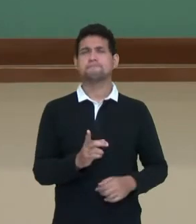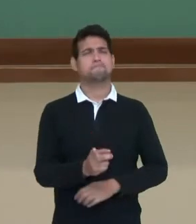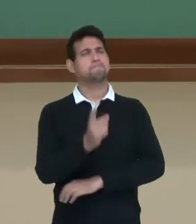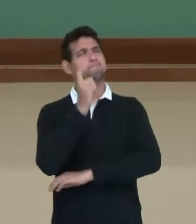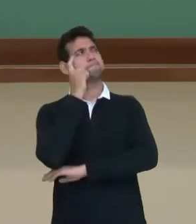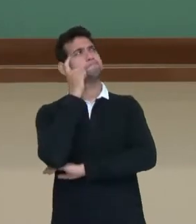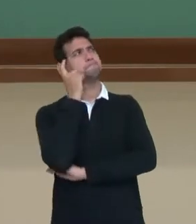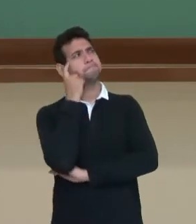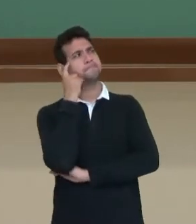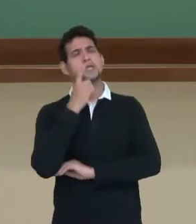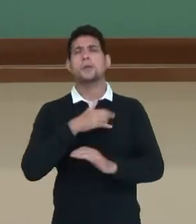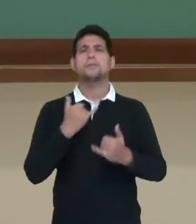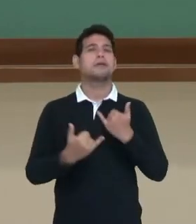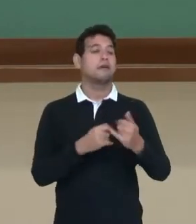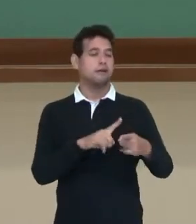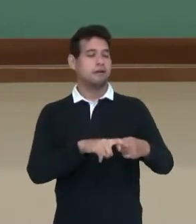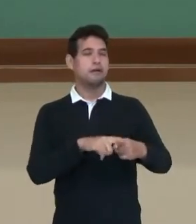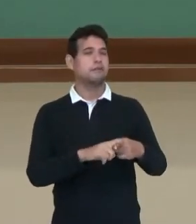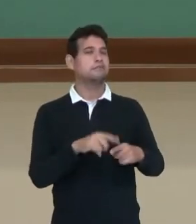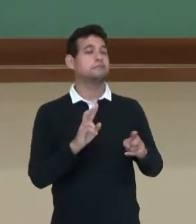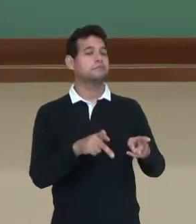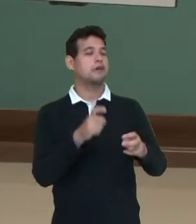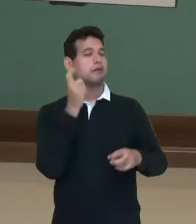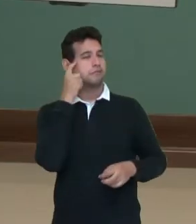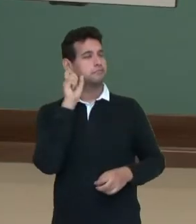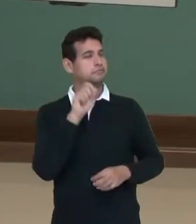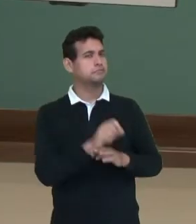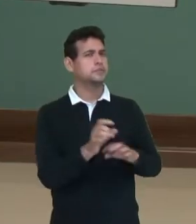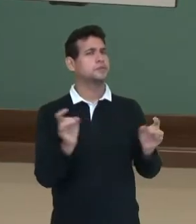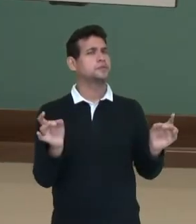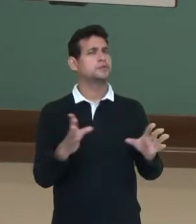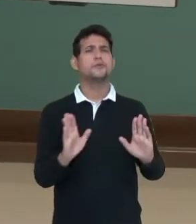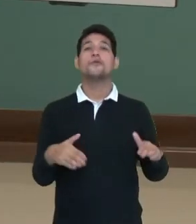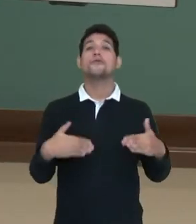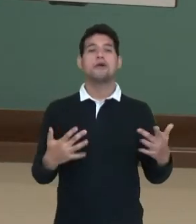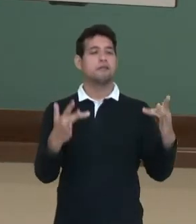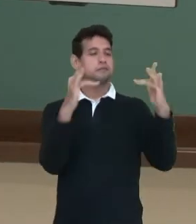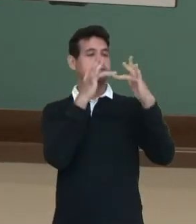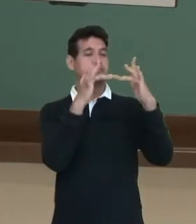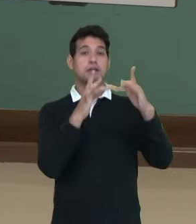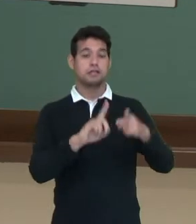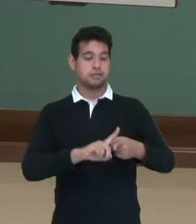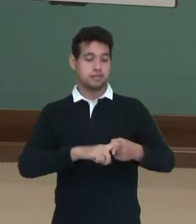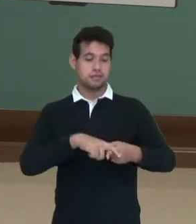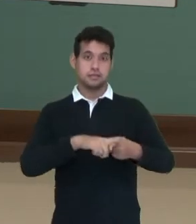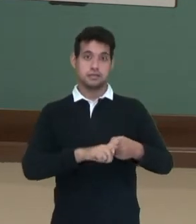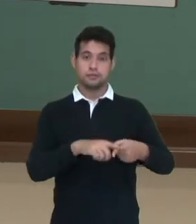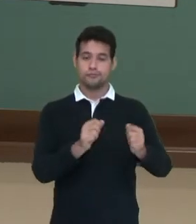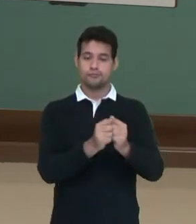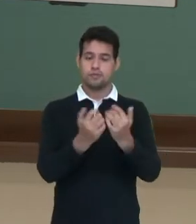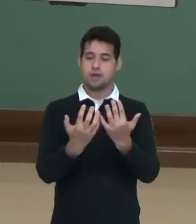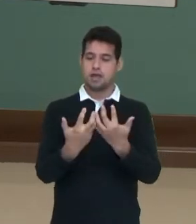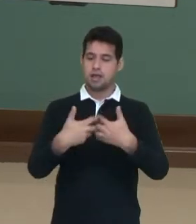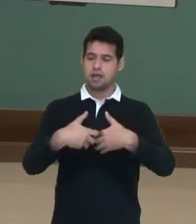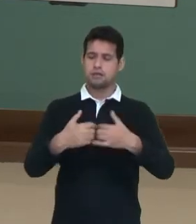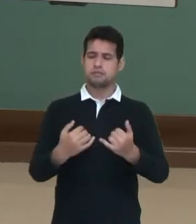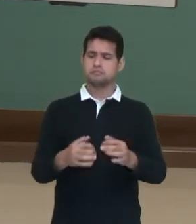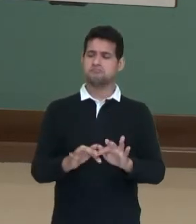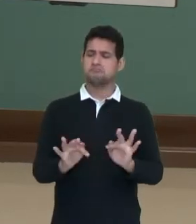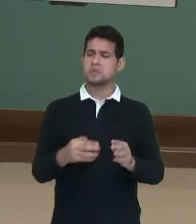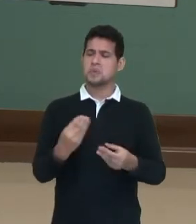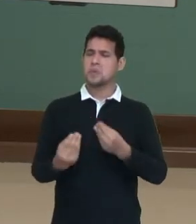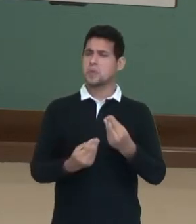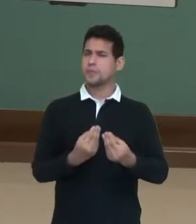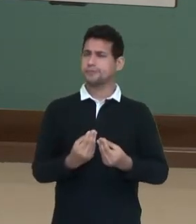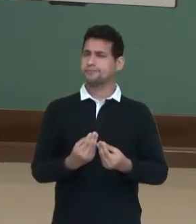pensando ali, brincando na gangorra, você já pensou, né? Que relação que a gangorra tem com a máquina simples? Bora lá então. Então, a